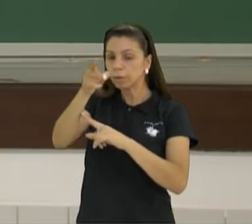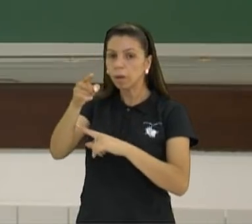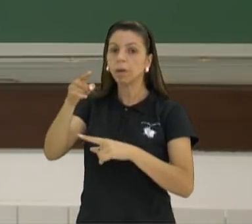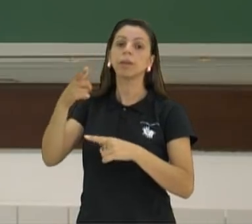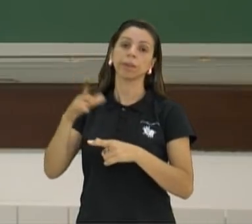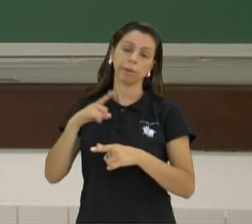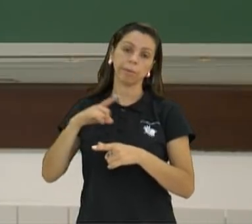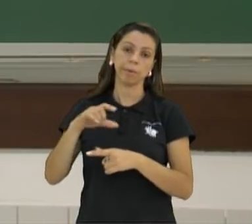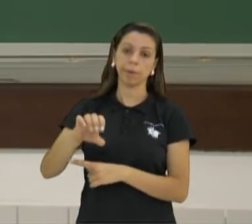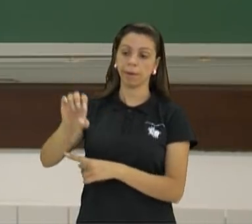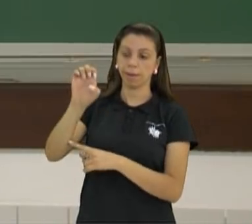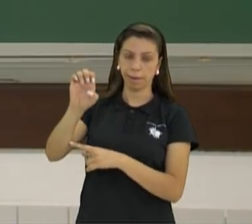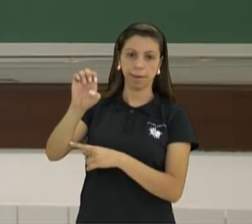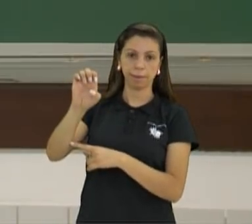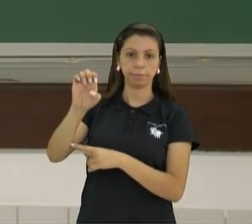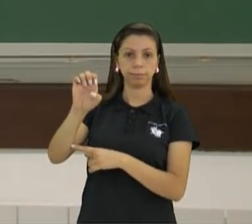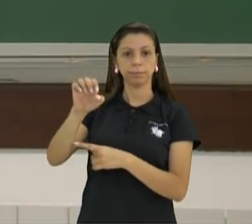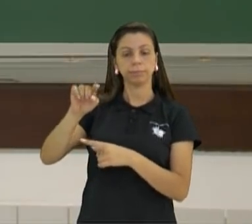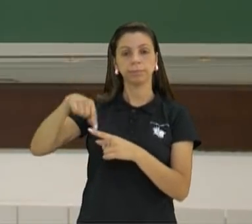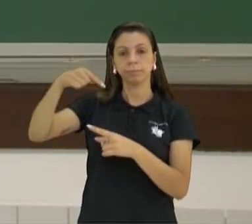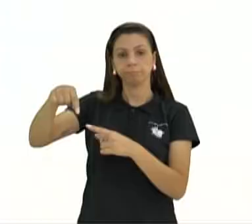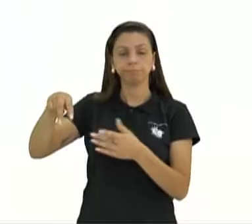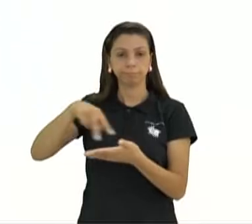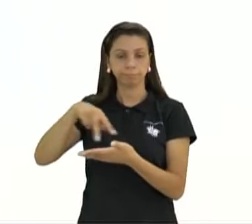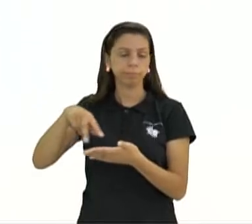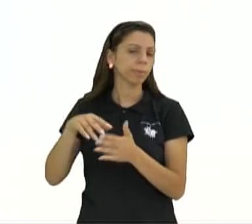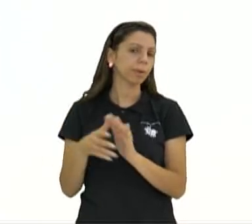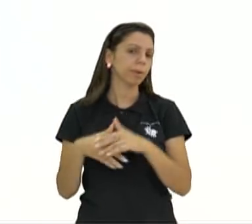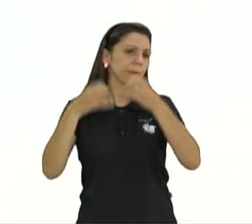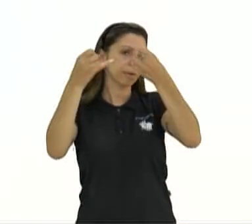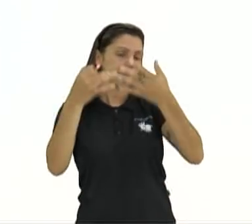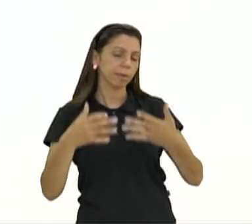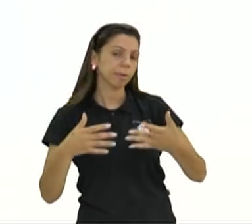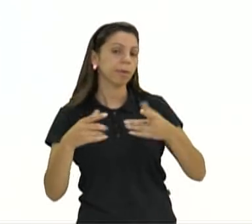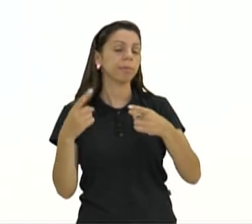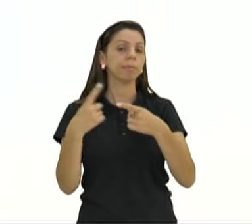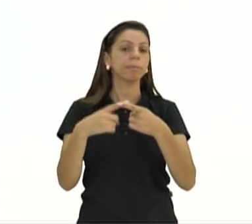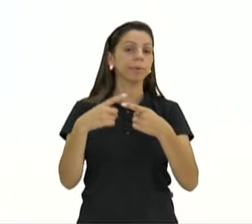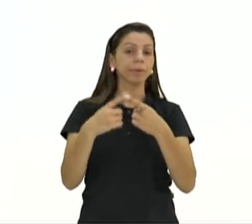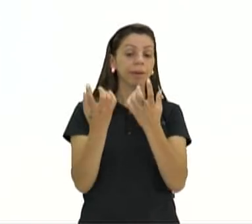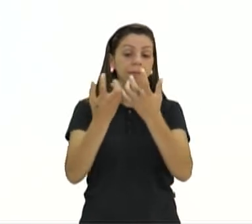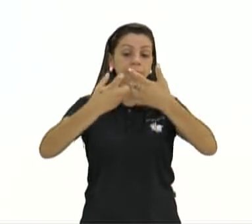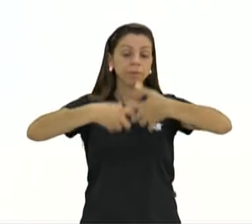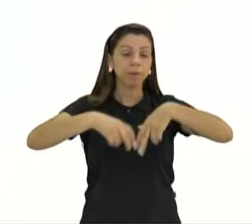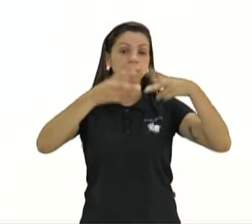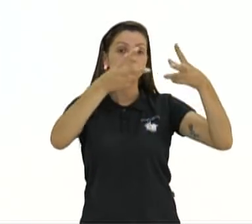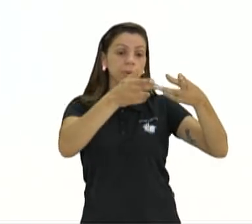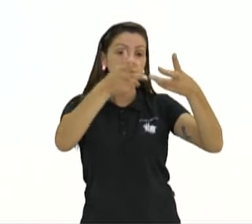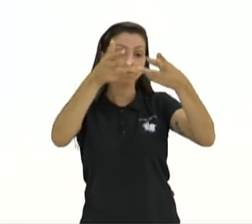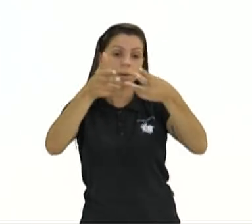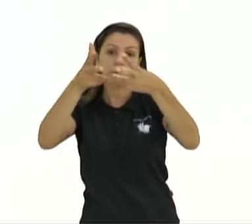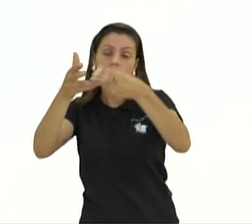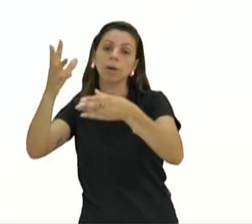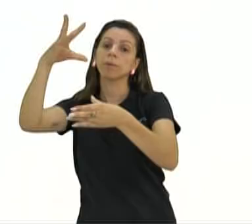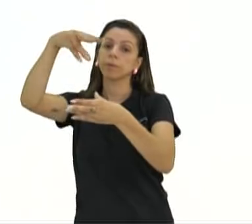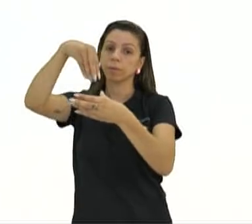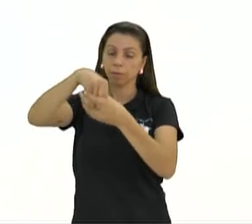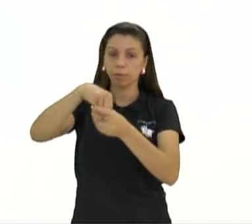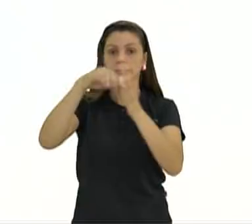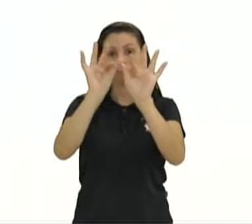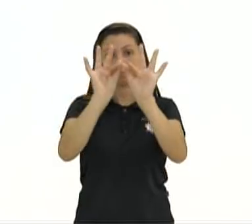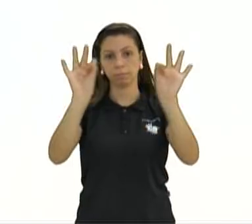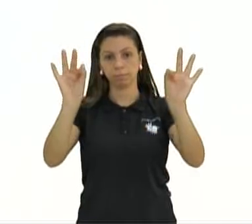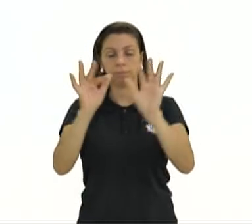dança já tem o E. Qual que é a justificativa para uso? Ele numera termos com a mesma função na oração. Boa? Vamos